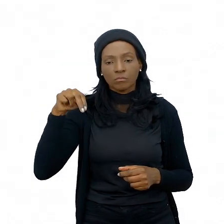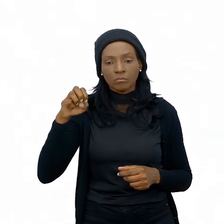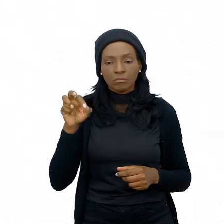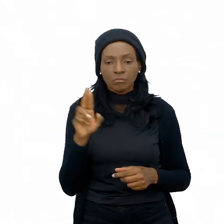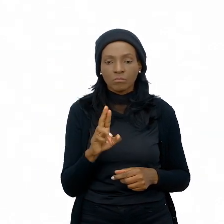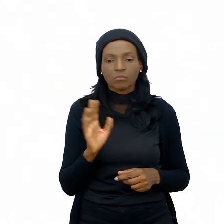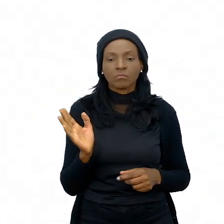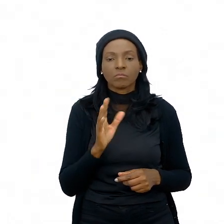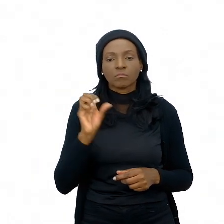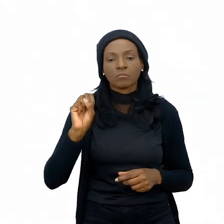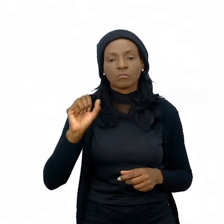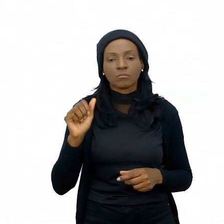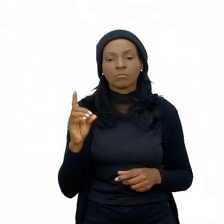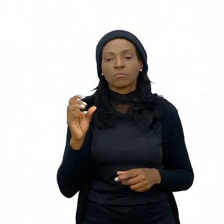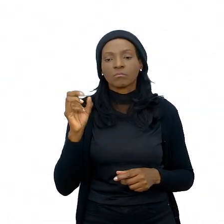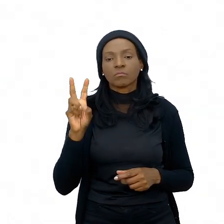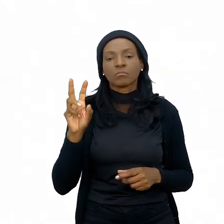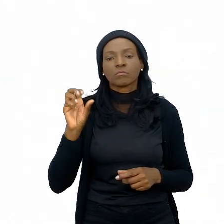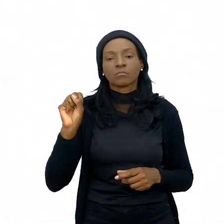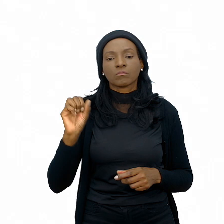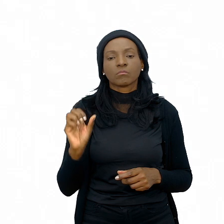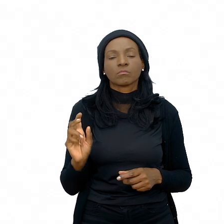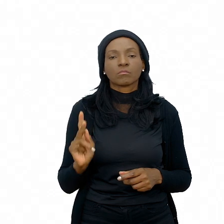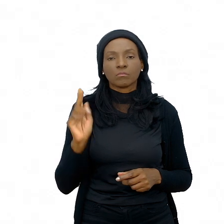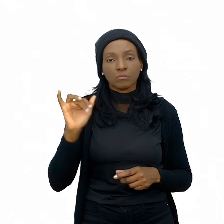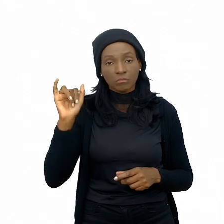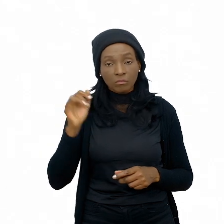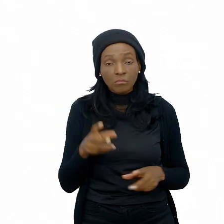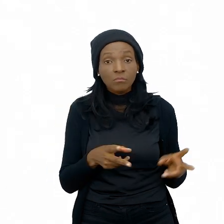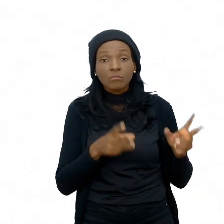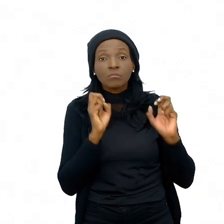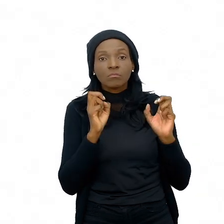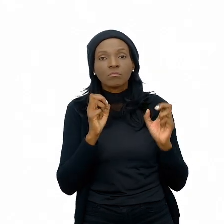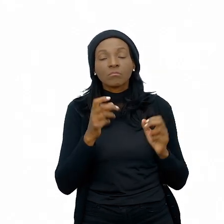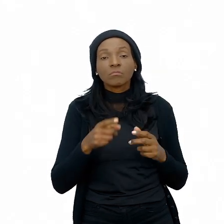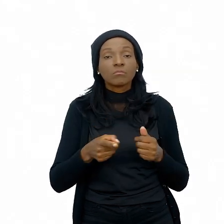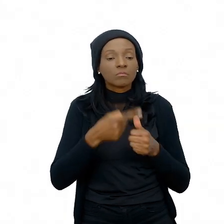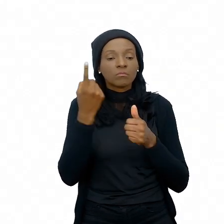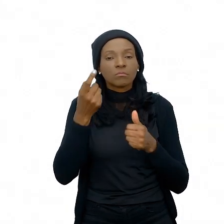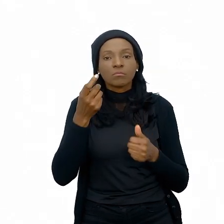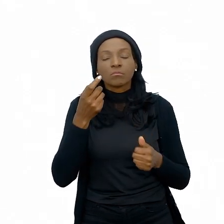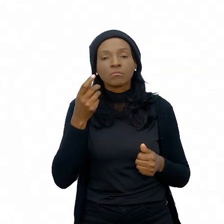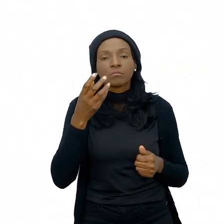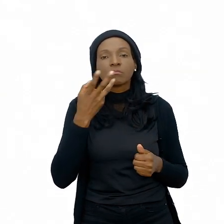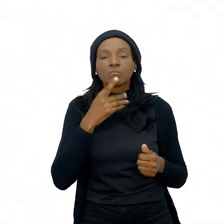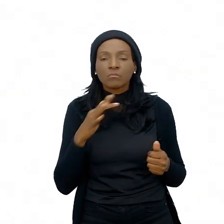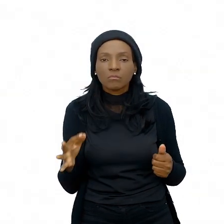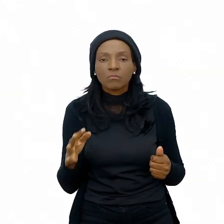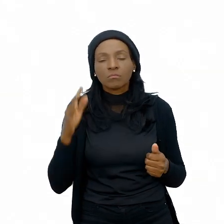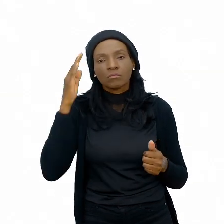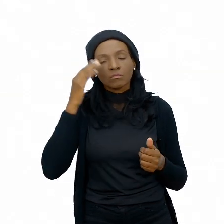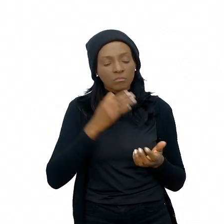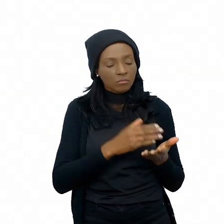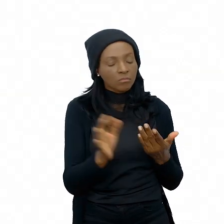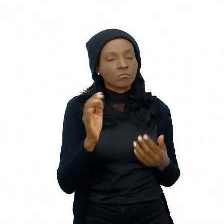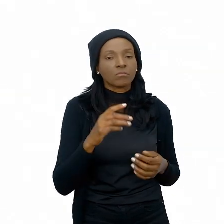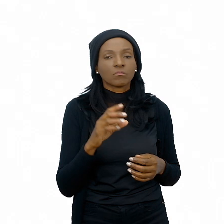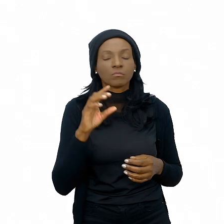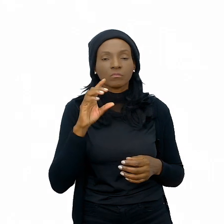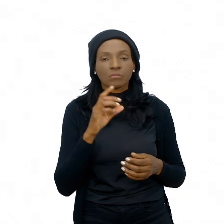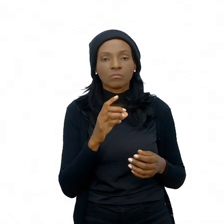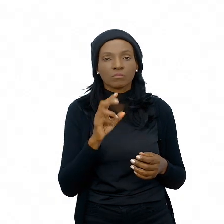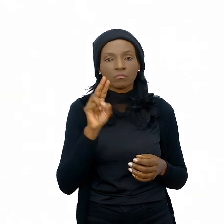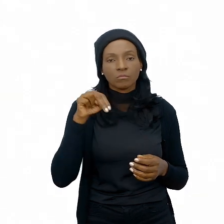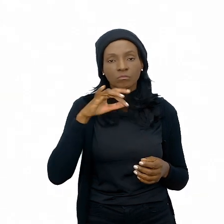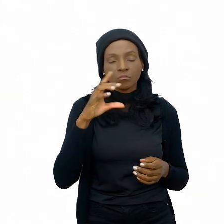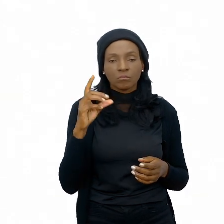Sadowski descobriram que primeiro as crianças se apropriam da escrita convencional das dezenas, das centenas, das unidades de